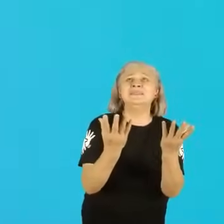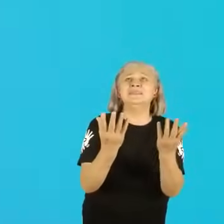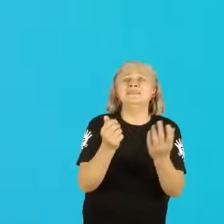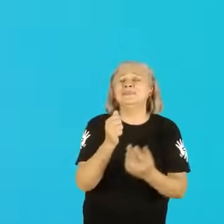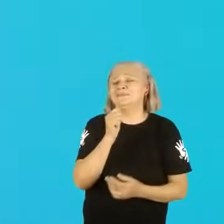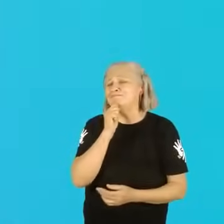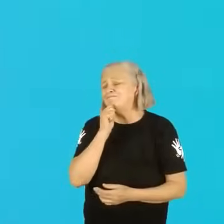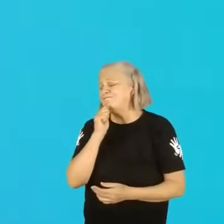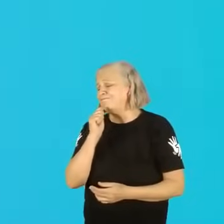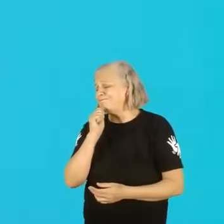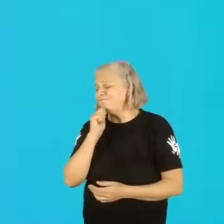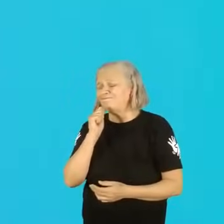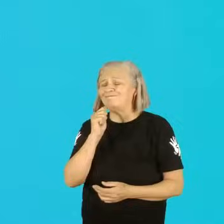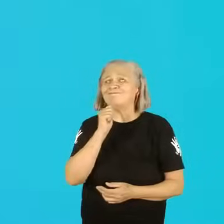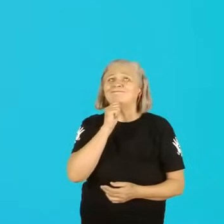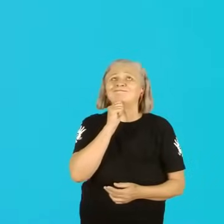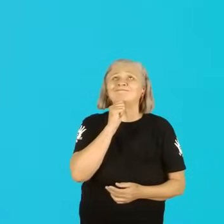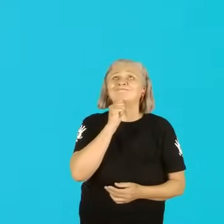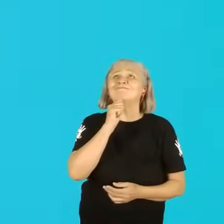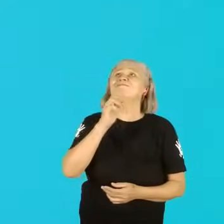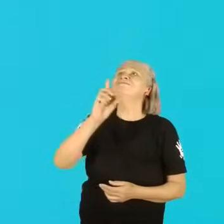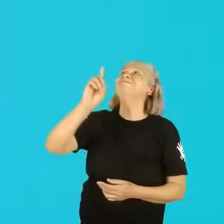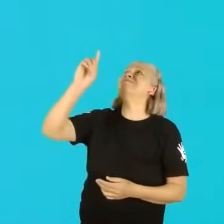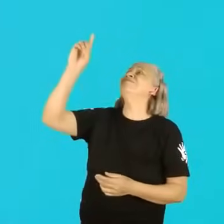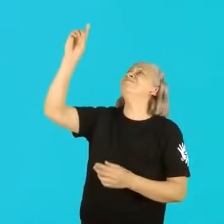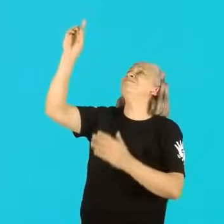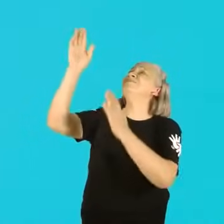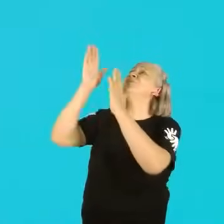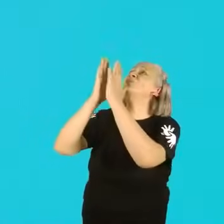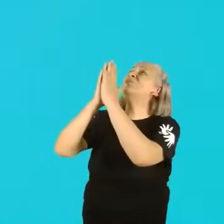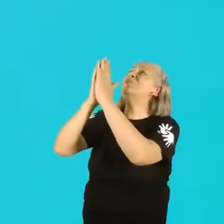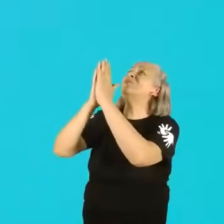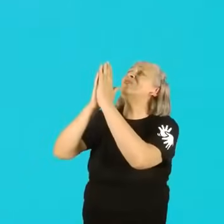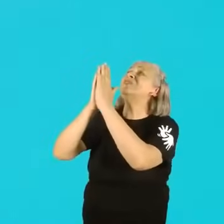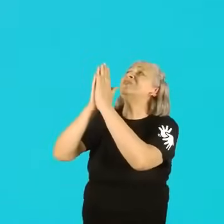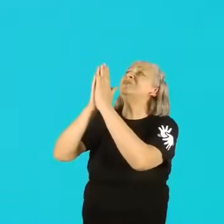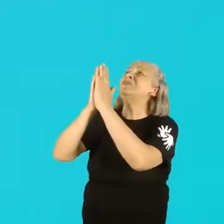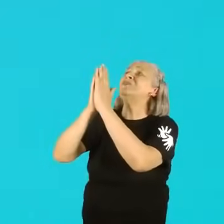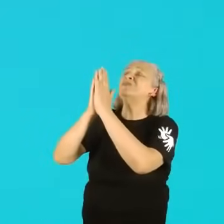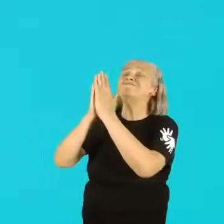esforço com o favor de Deus. Ela fez sua parte.